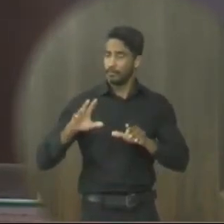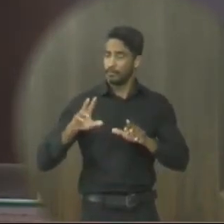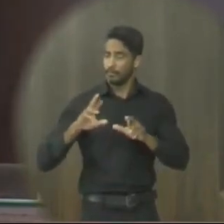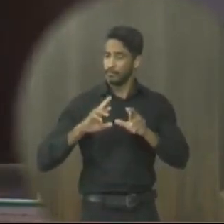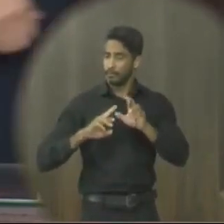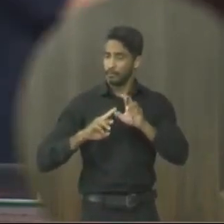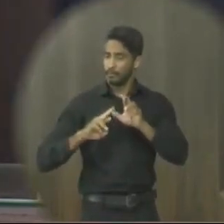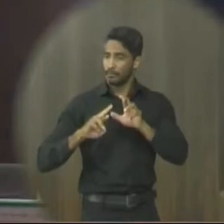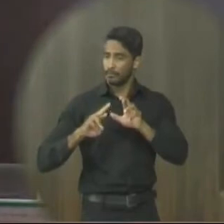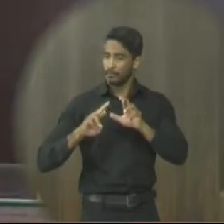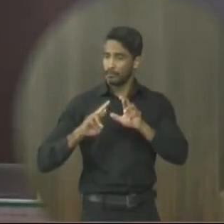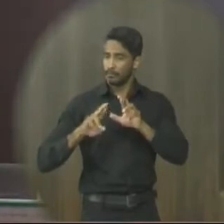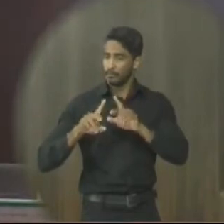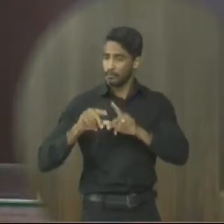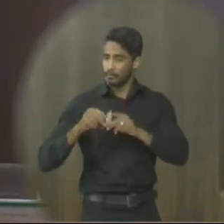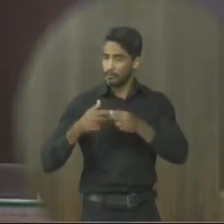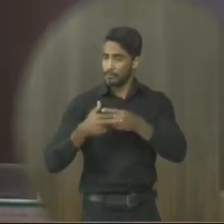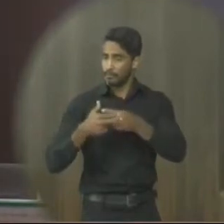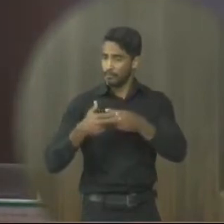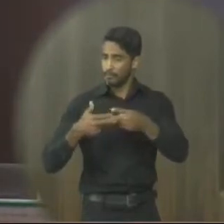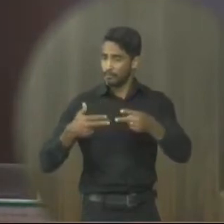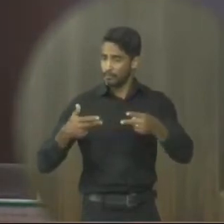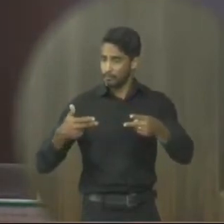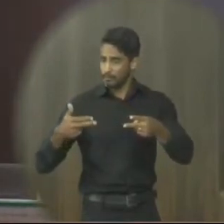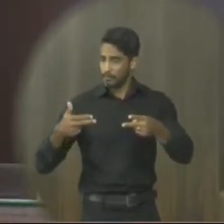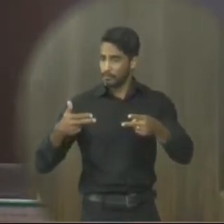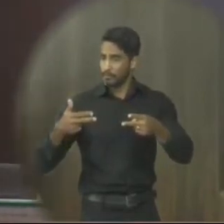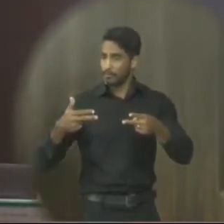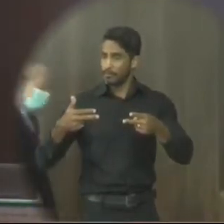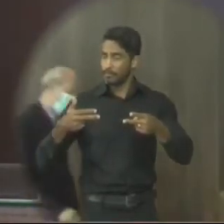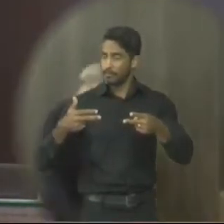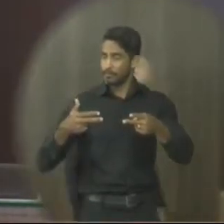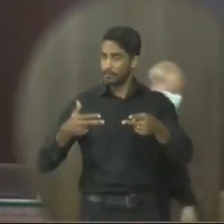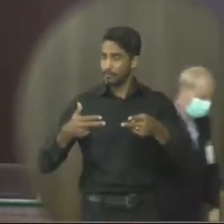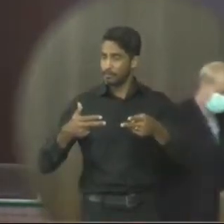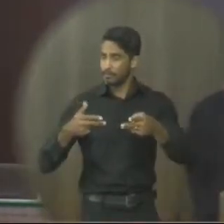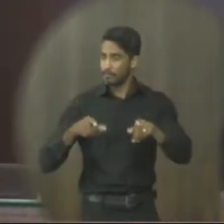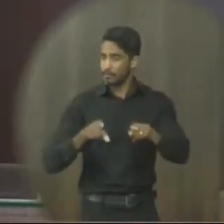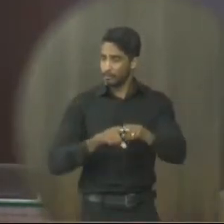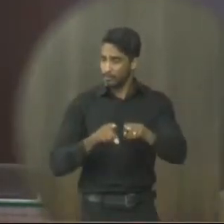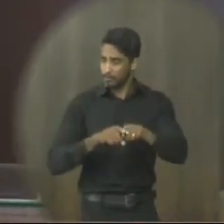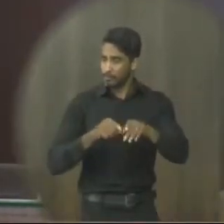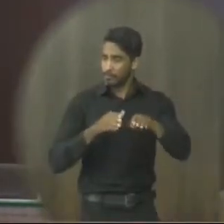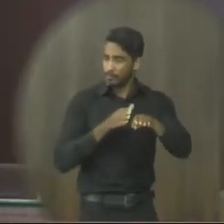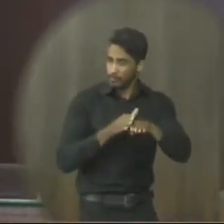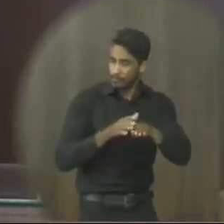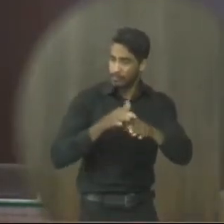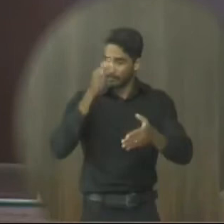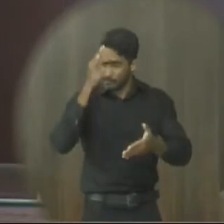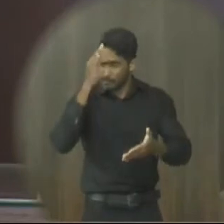reverência pelas coisas sagradas, cortesia, companheirismo,